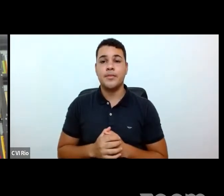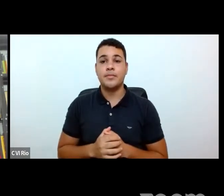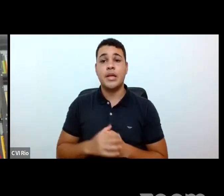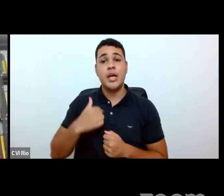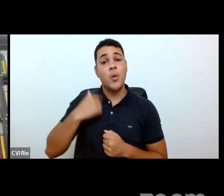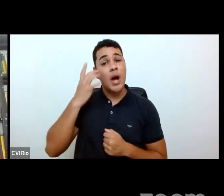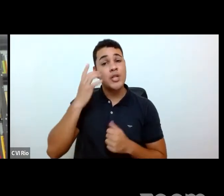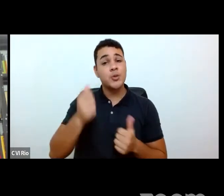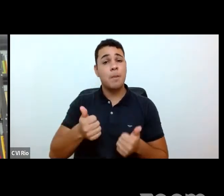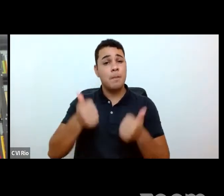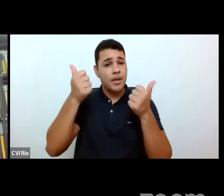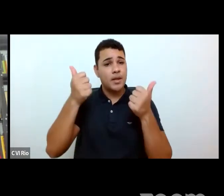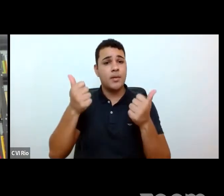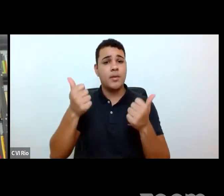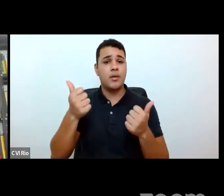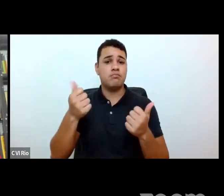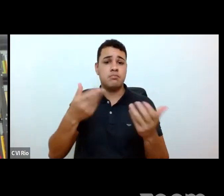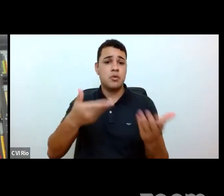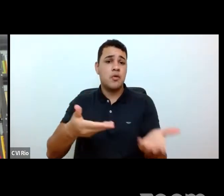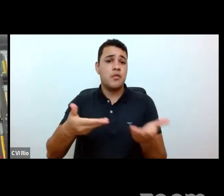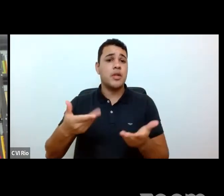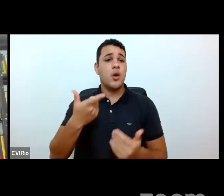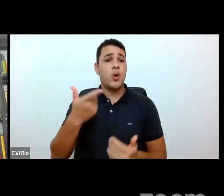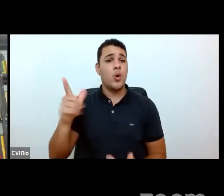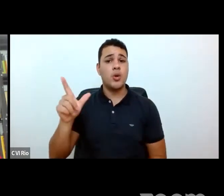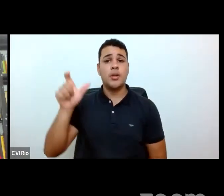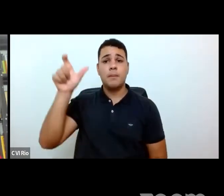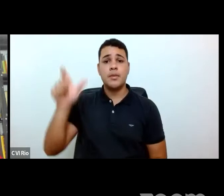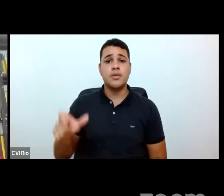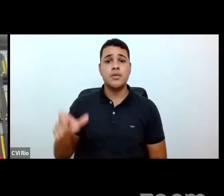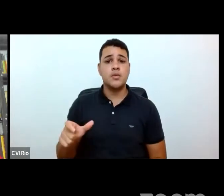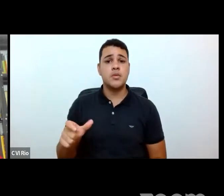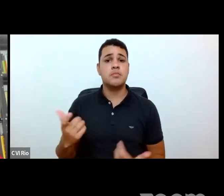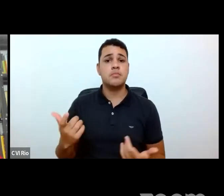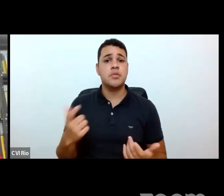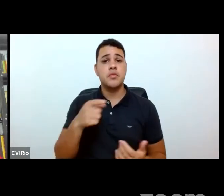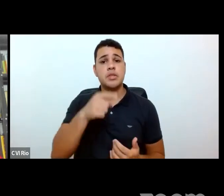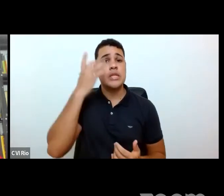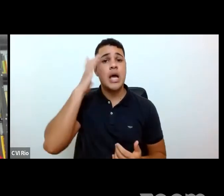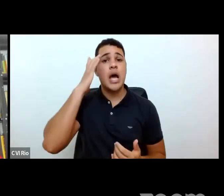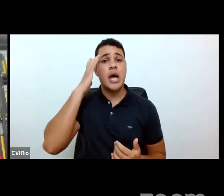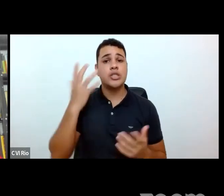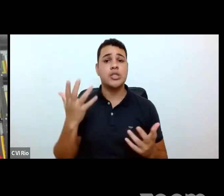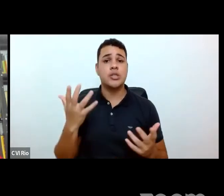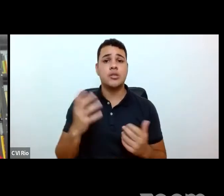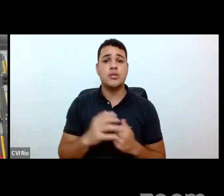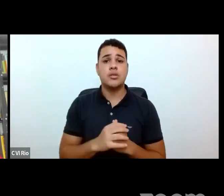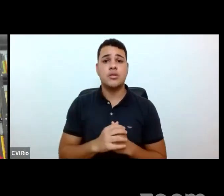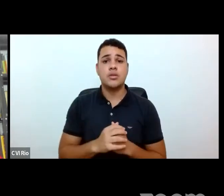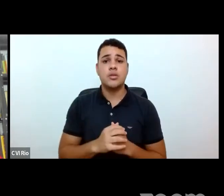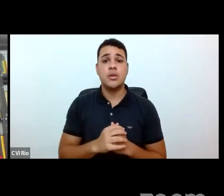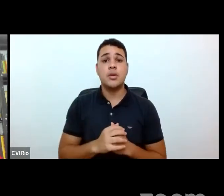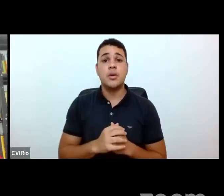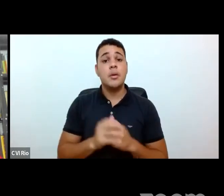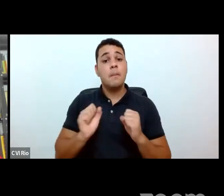chamar uma outra palestrante. O que você acha? Que a gente pode chamar o Escla enquanto